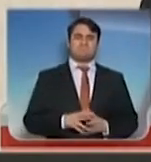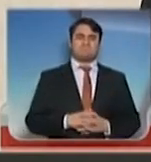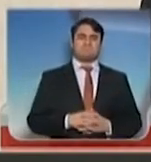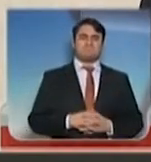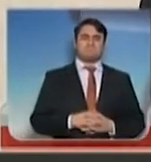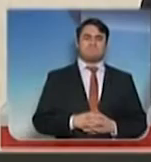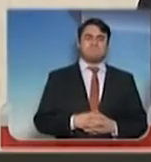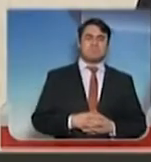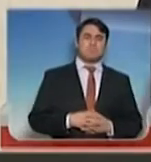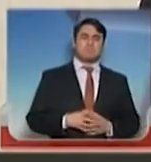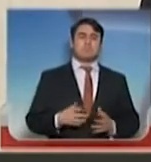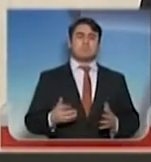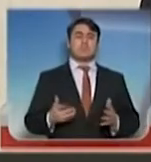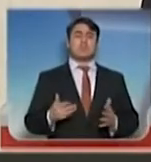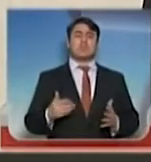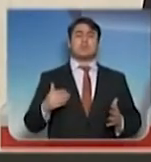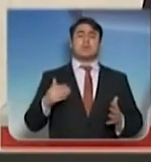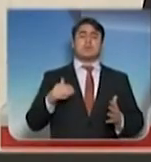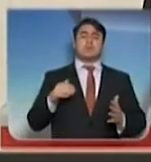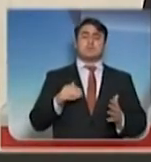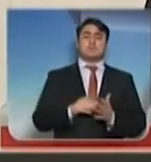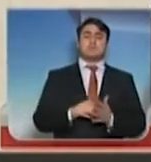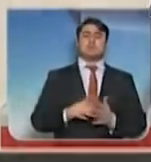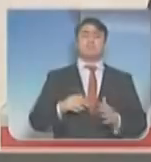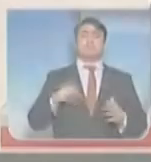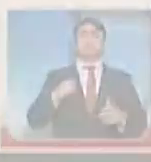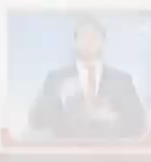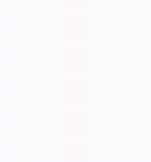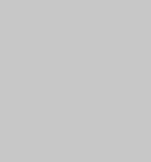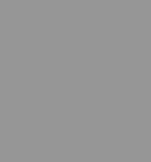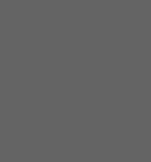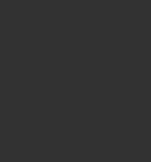e ficou nessa luta até sentir o prazer da Vitória